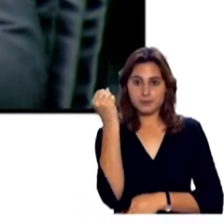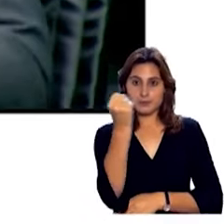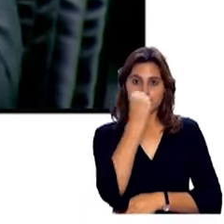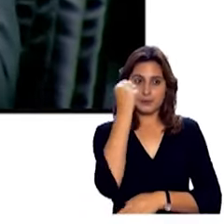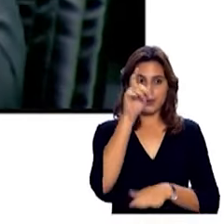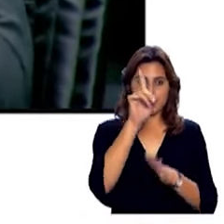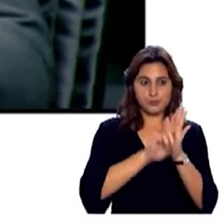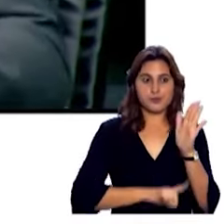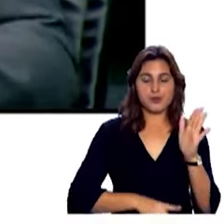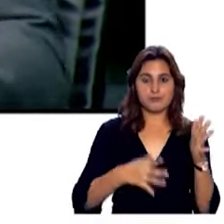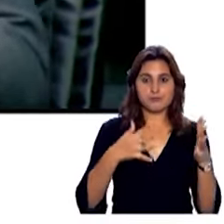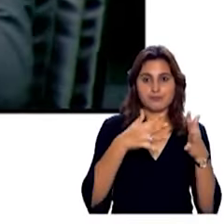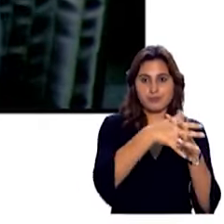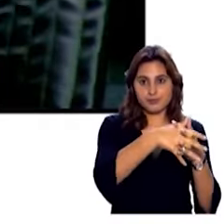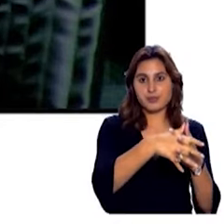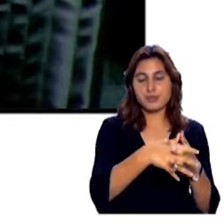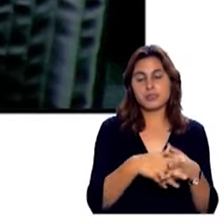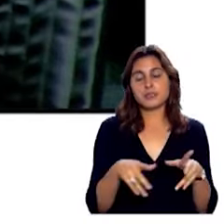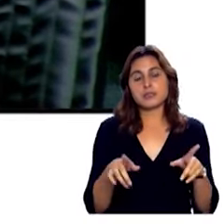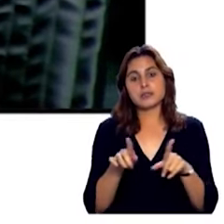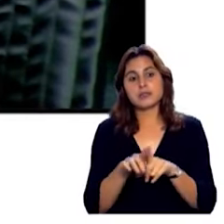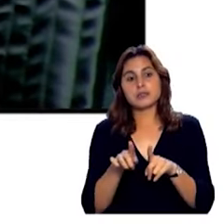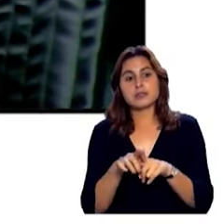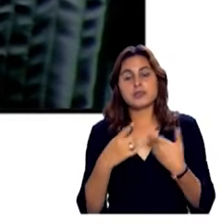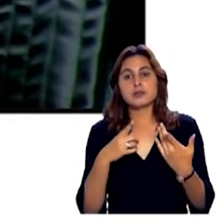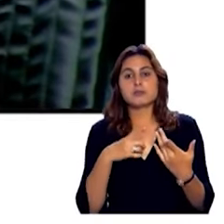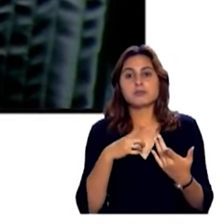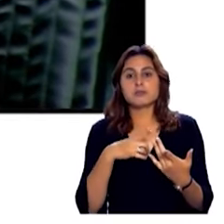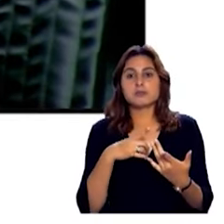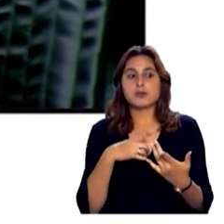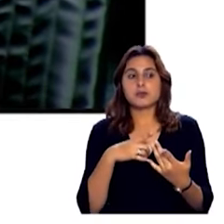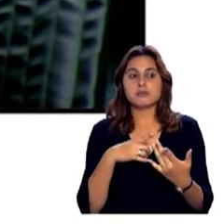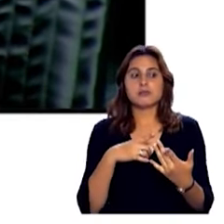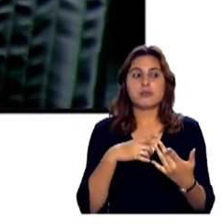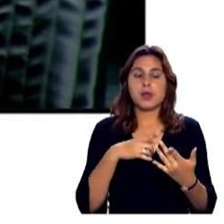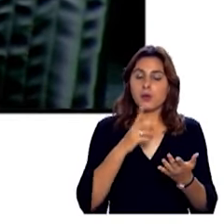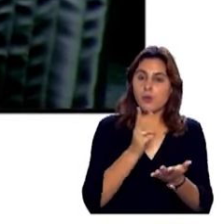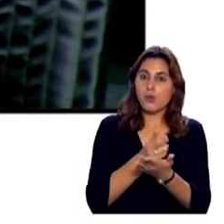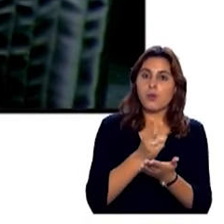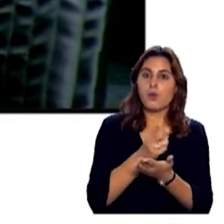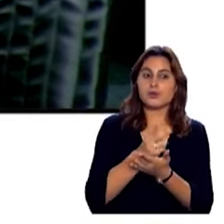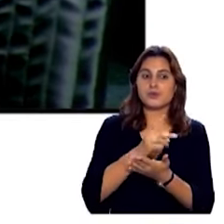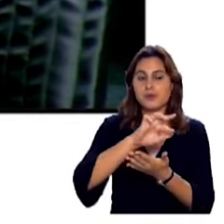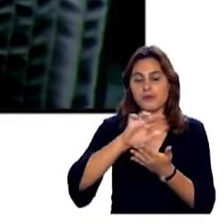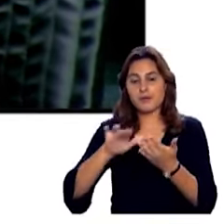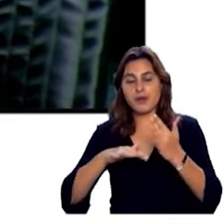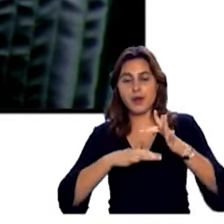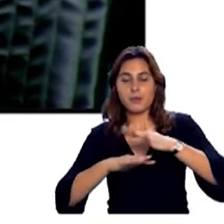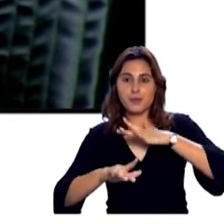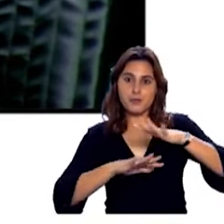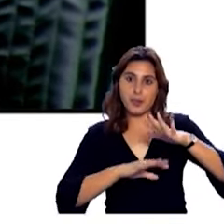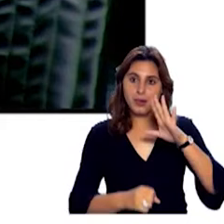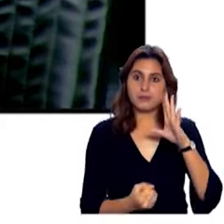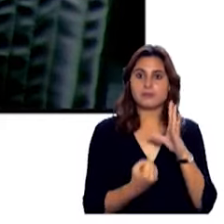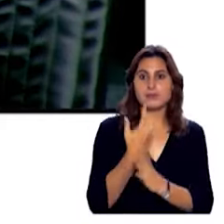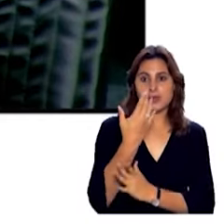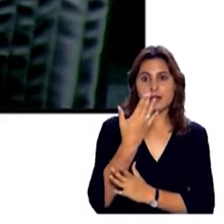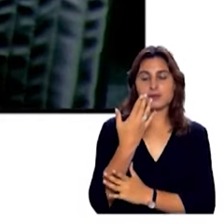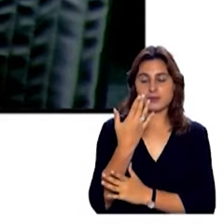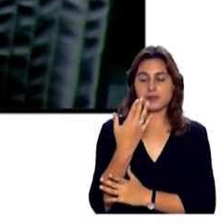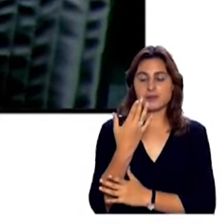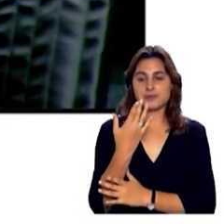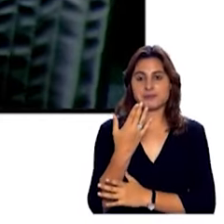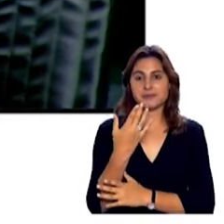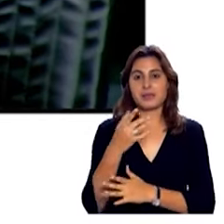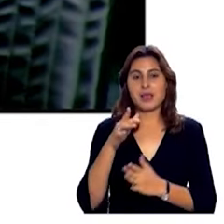Né desde aquele momento há e continua havendo inúmeros movimentos para a criação de filtros no no